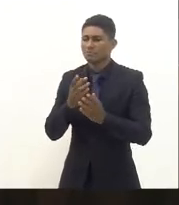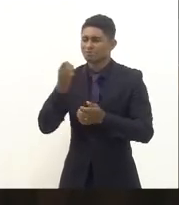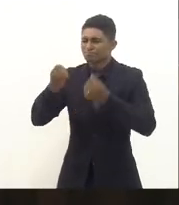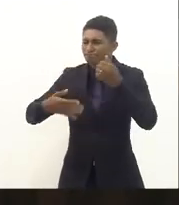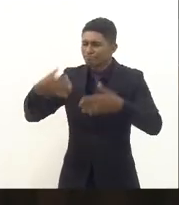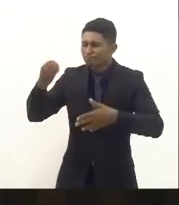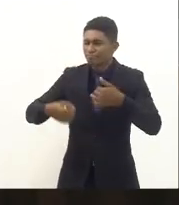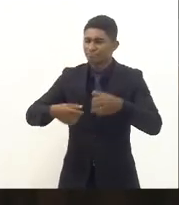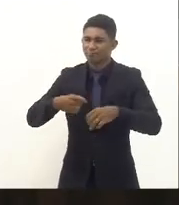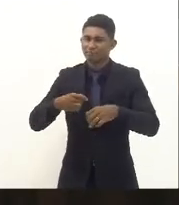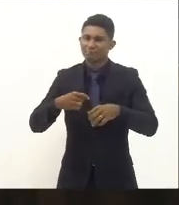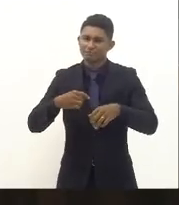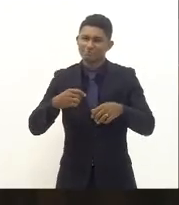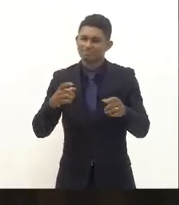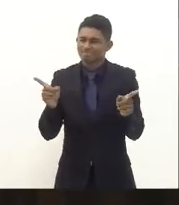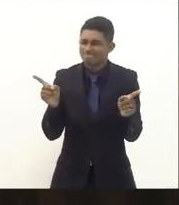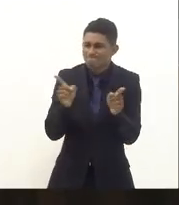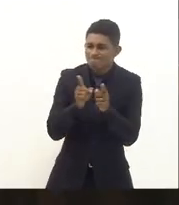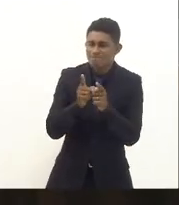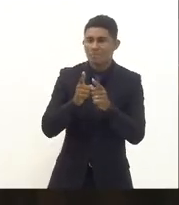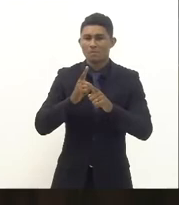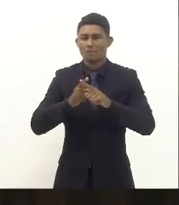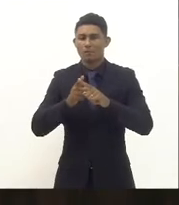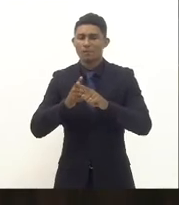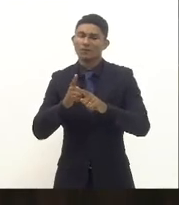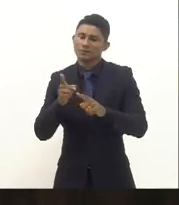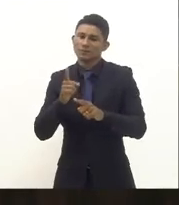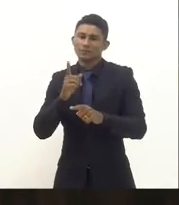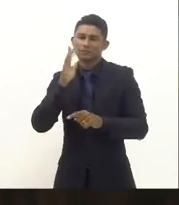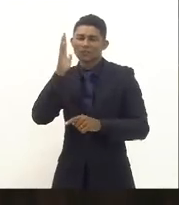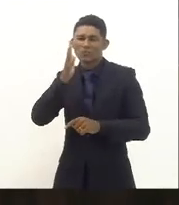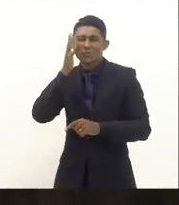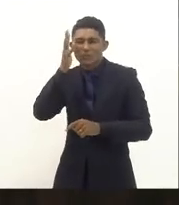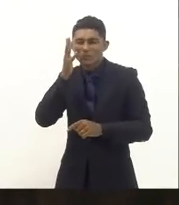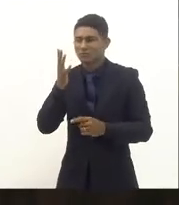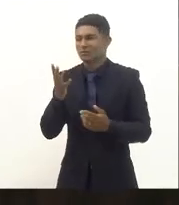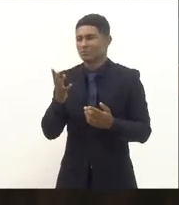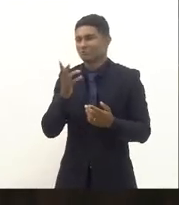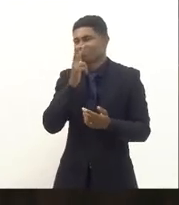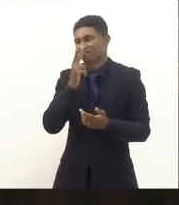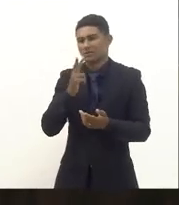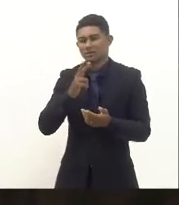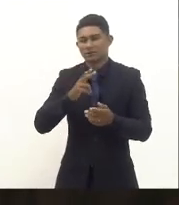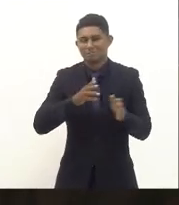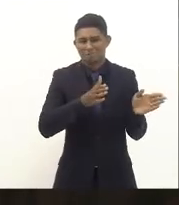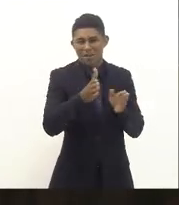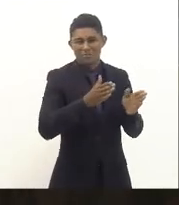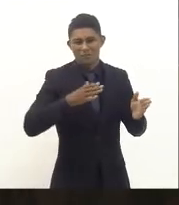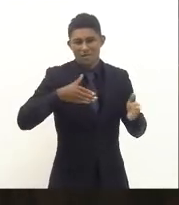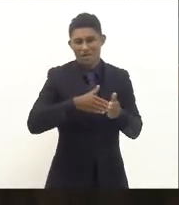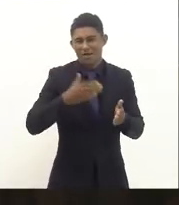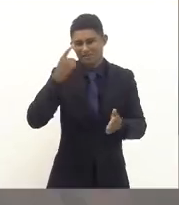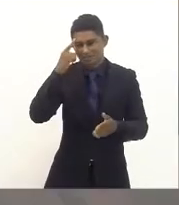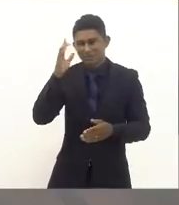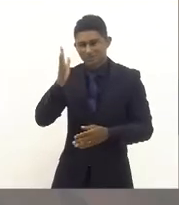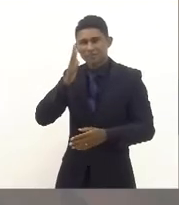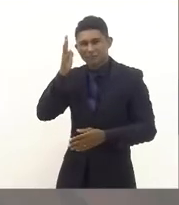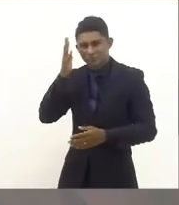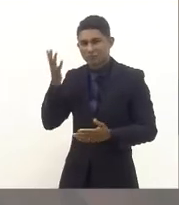porque acaba se tornando um discurso do expediente final por gentileza